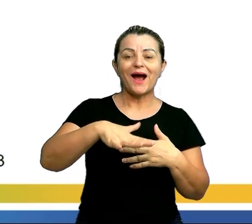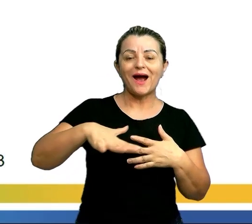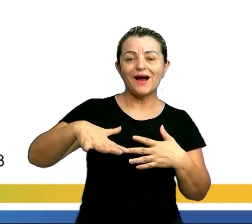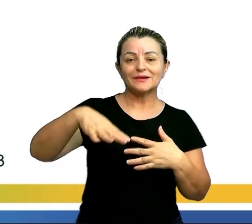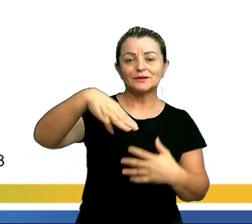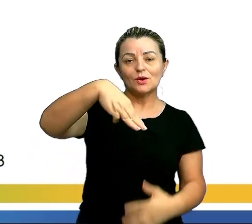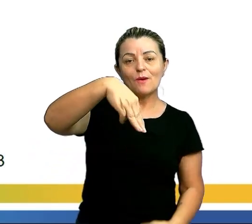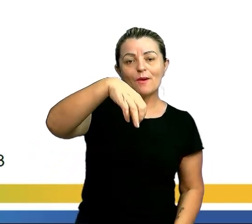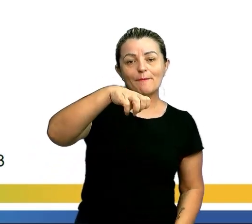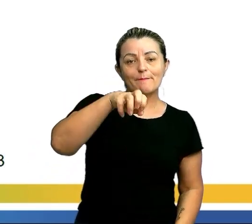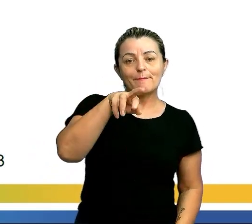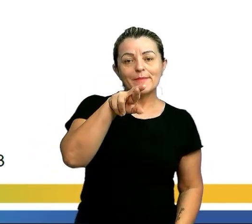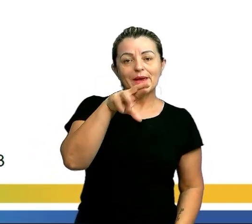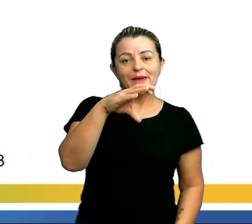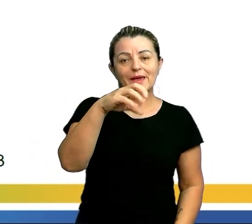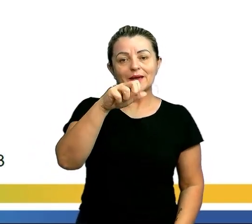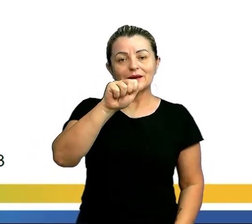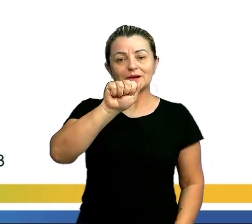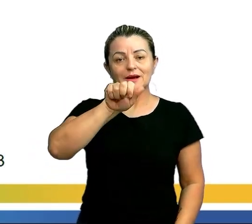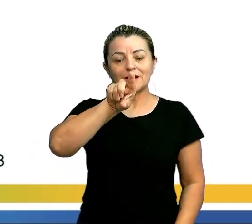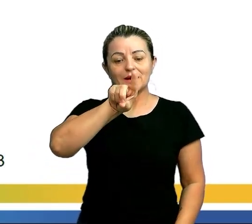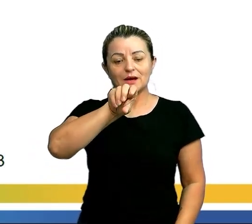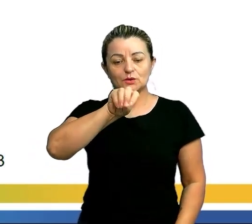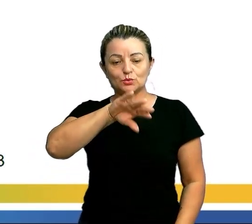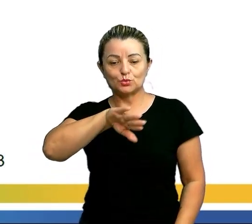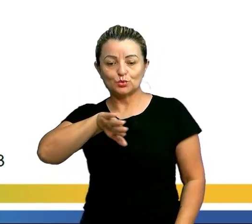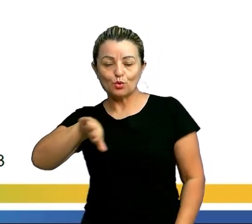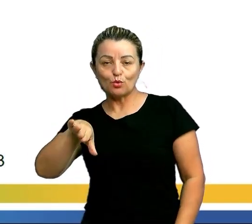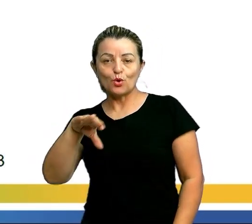né? O mercado comum, ele é